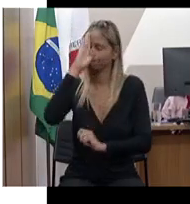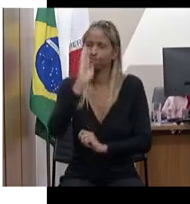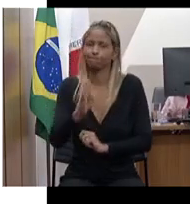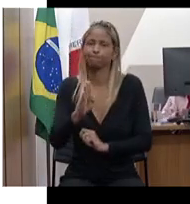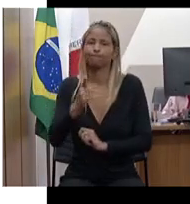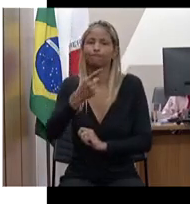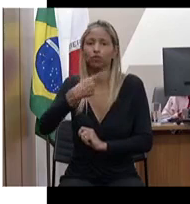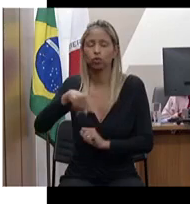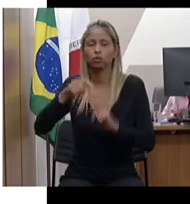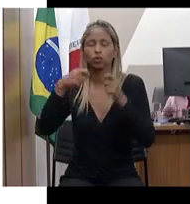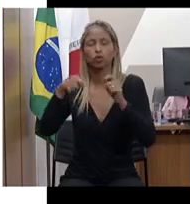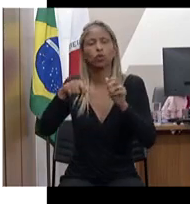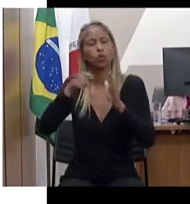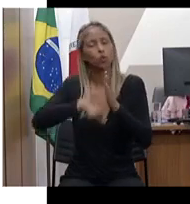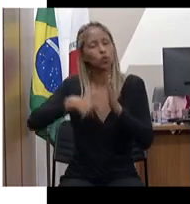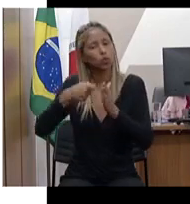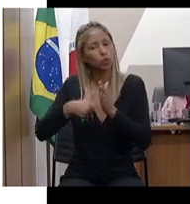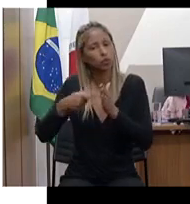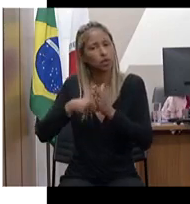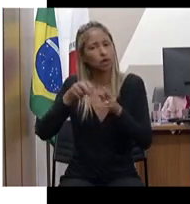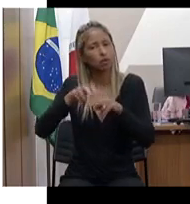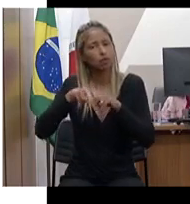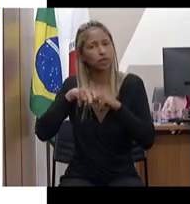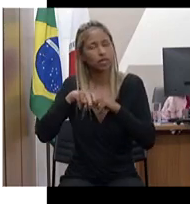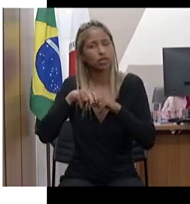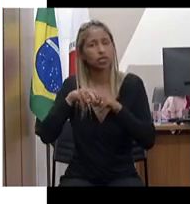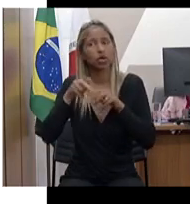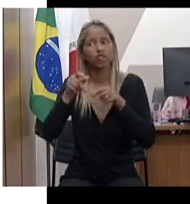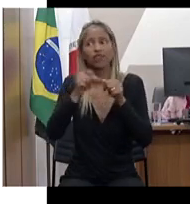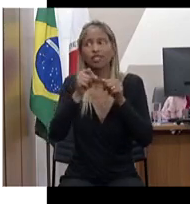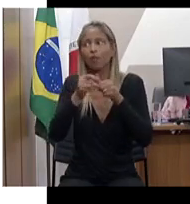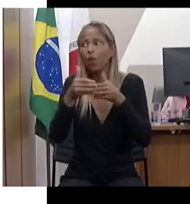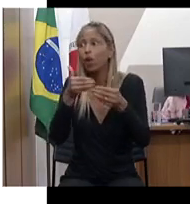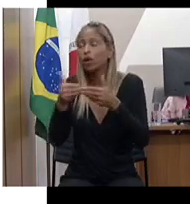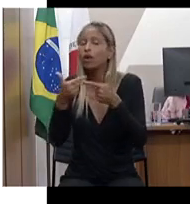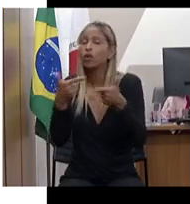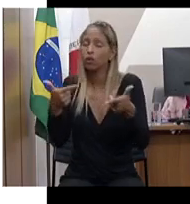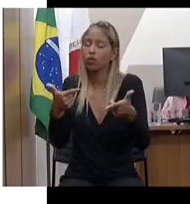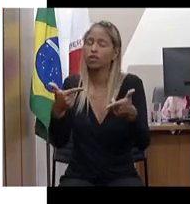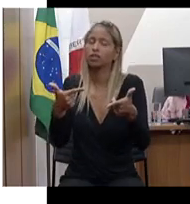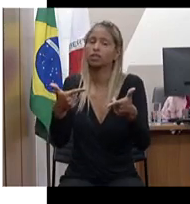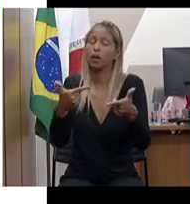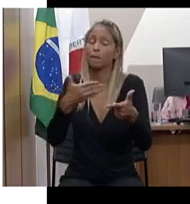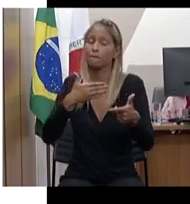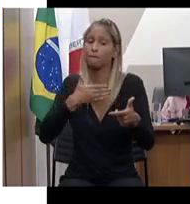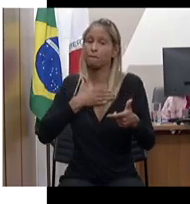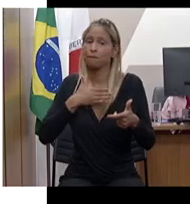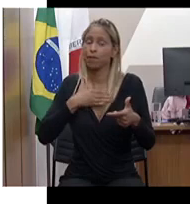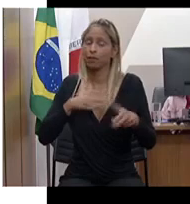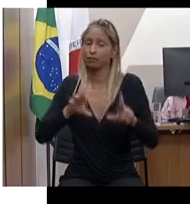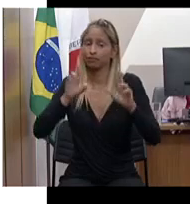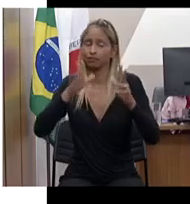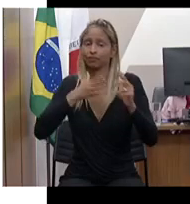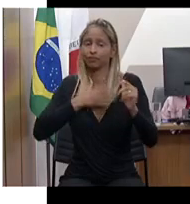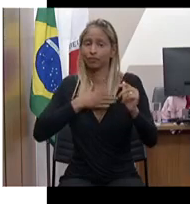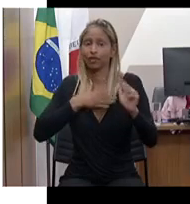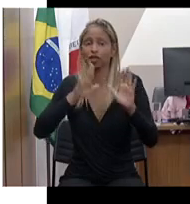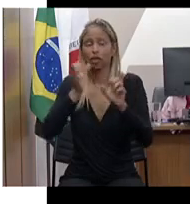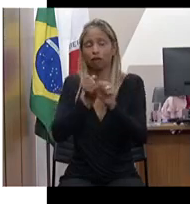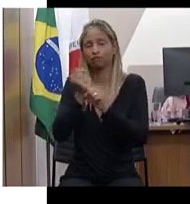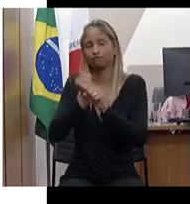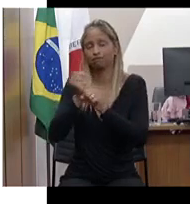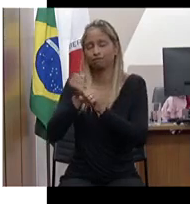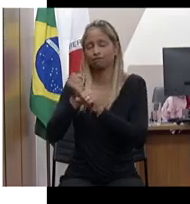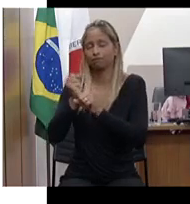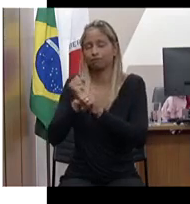e todo mundo tem que lutar para isso e a gente faz o que for possível inclusive né No meu caso pessoalmente né que já tô nisso há muito tempo